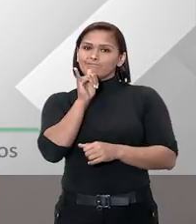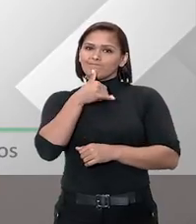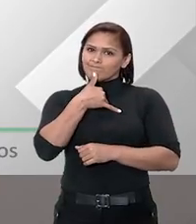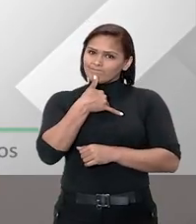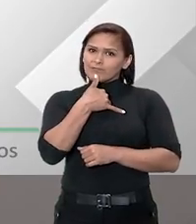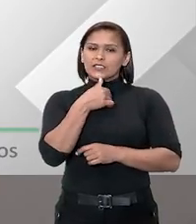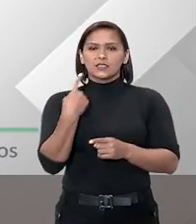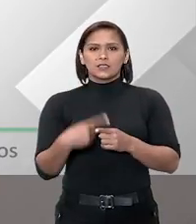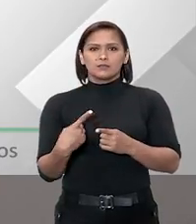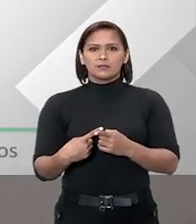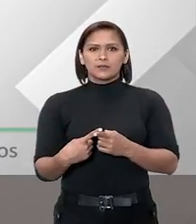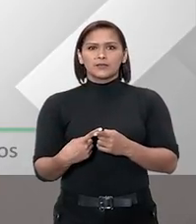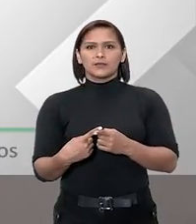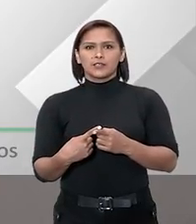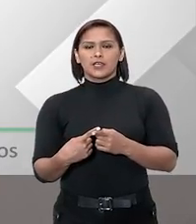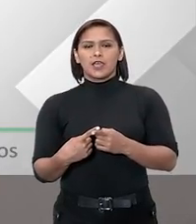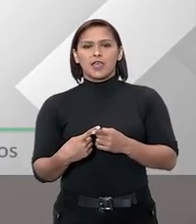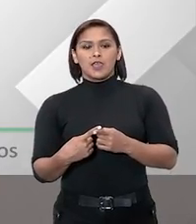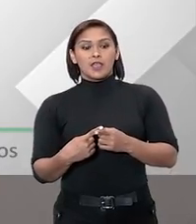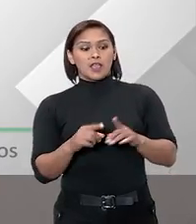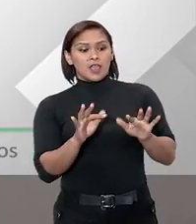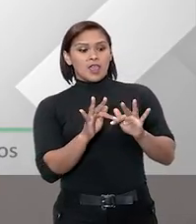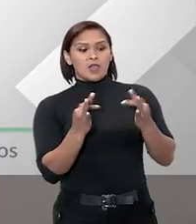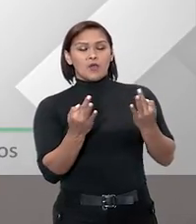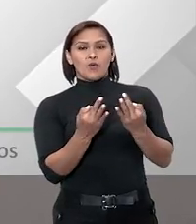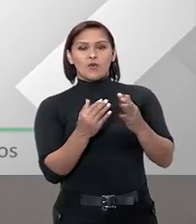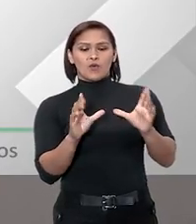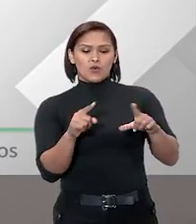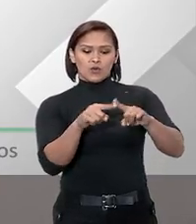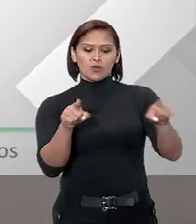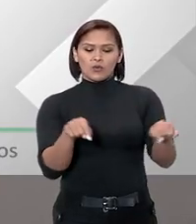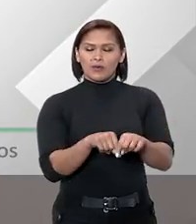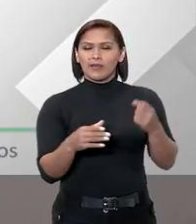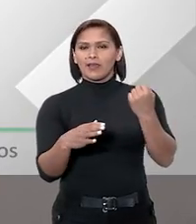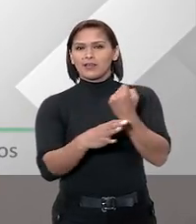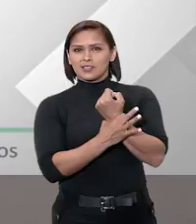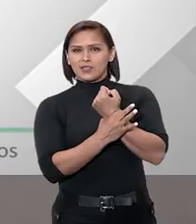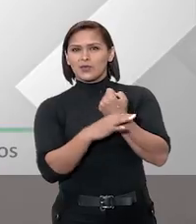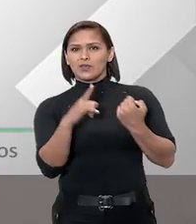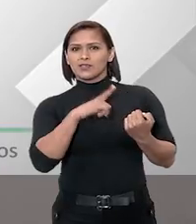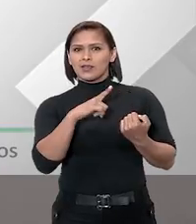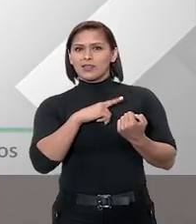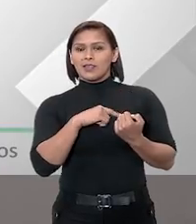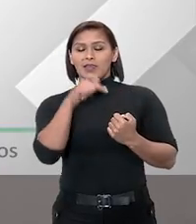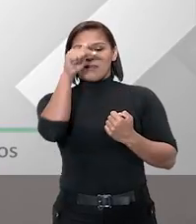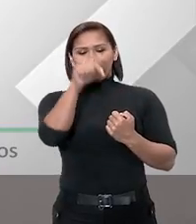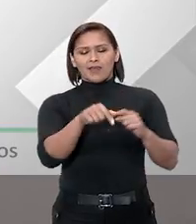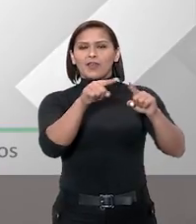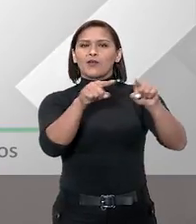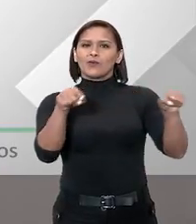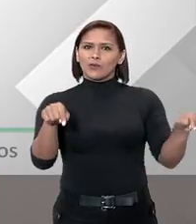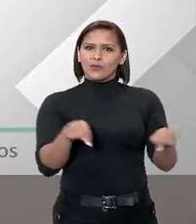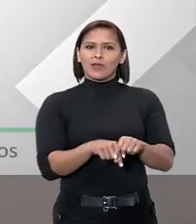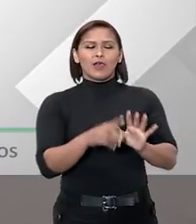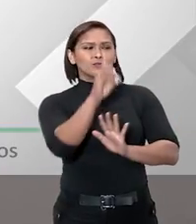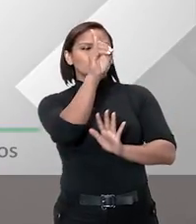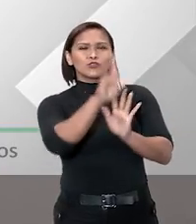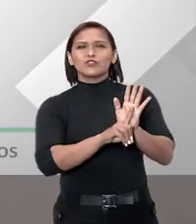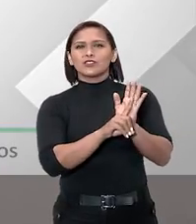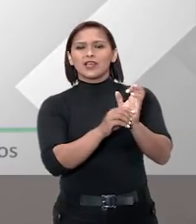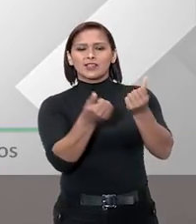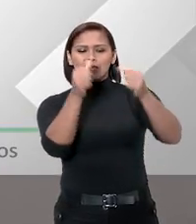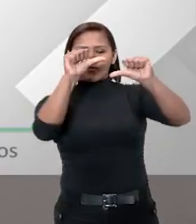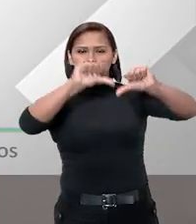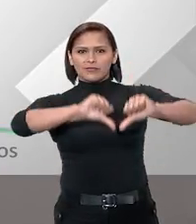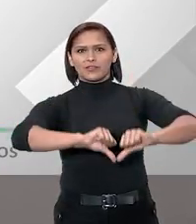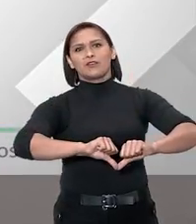infelizmente, eu digo infelizmente porque o lugar onde era para se sentir segura, né, muitas vezes é o lugar onde os direitos fundamentais